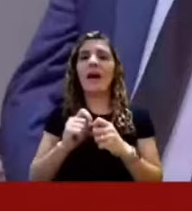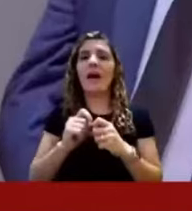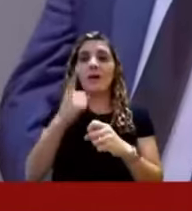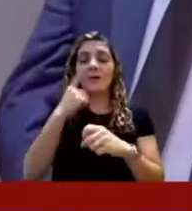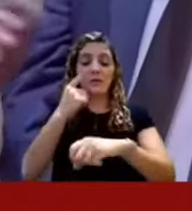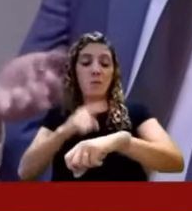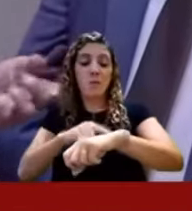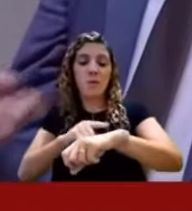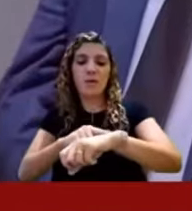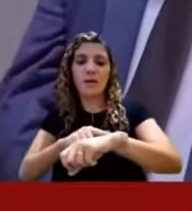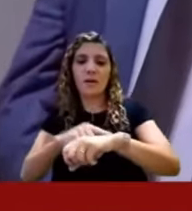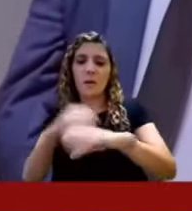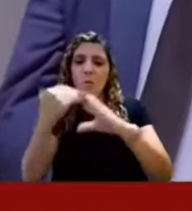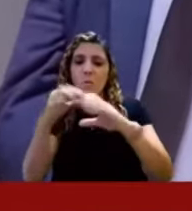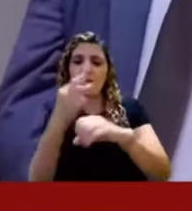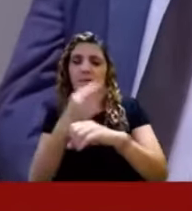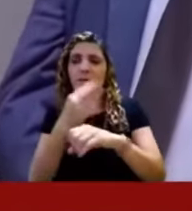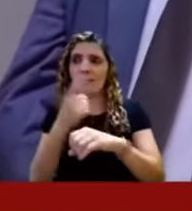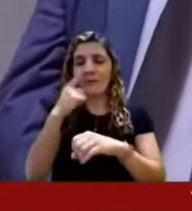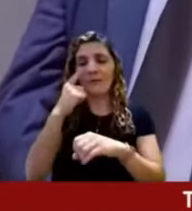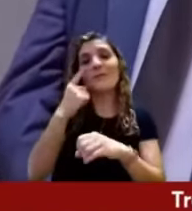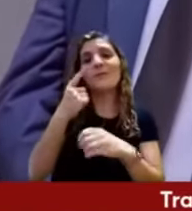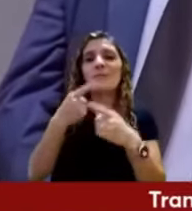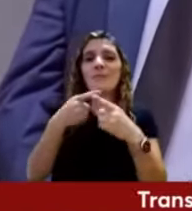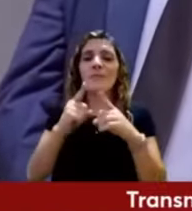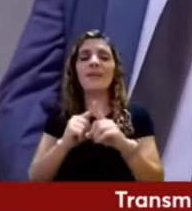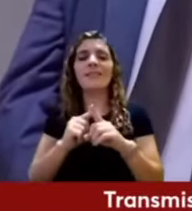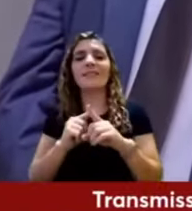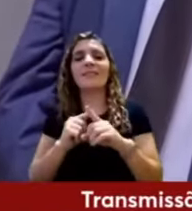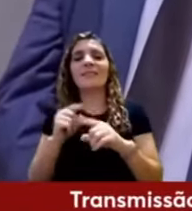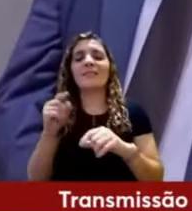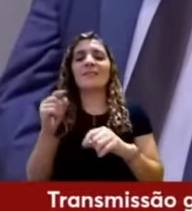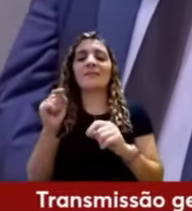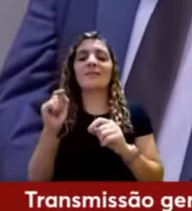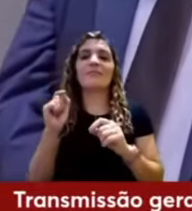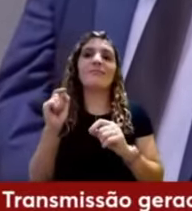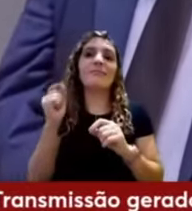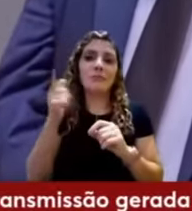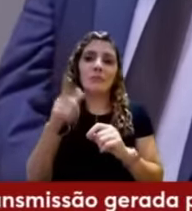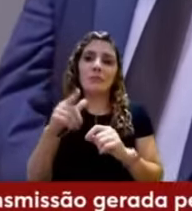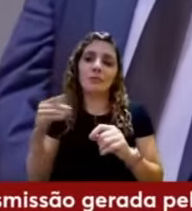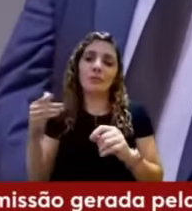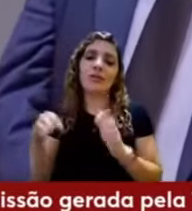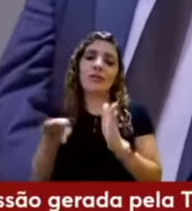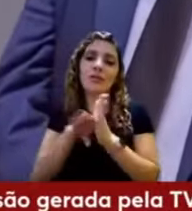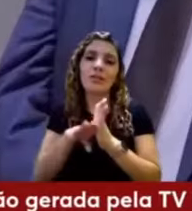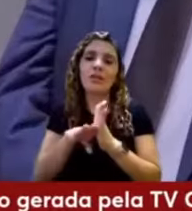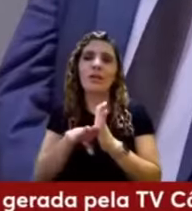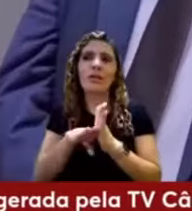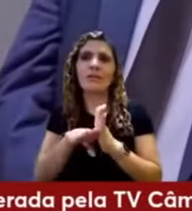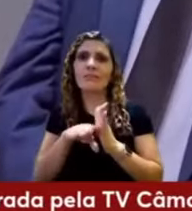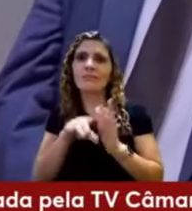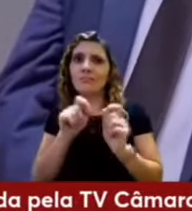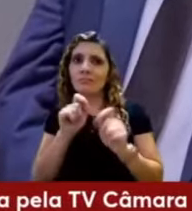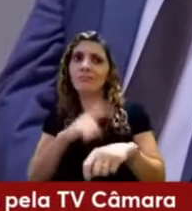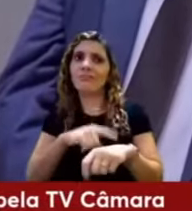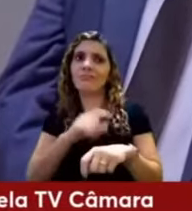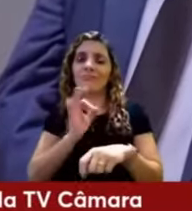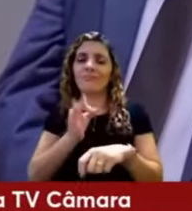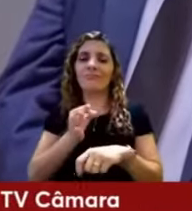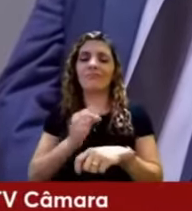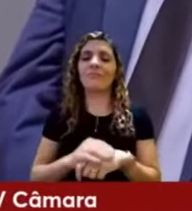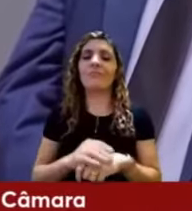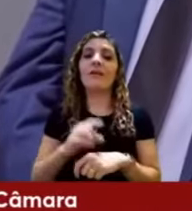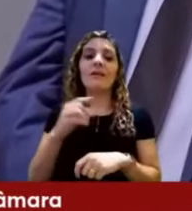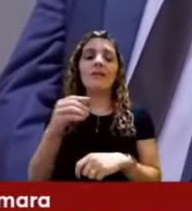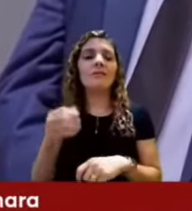acho que não viu a tempo, estava falando, e aí eu não tinha condições, mas perguntei, dá tempo ainda? Dá tempo. Eu queria vir dar um abraço